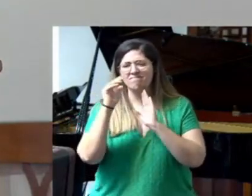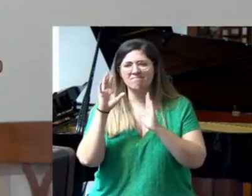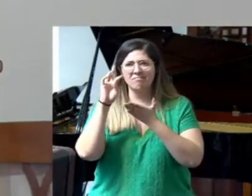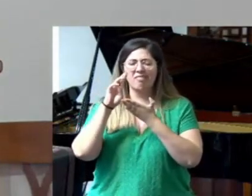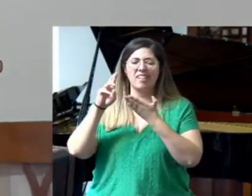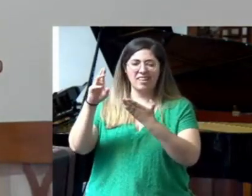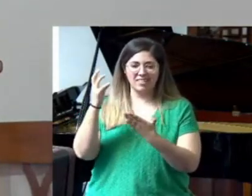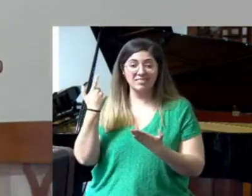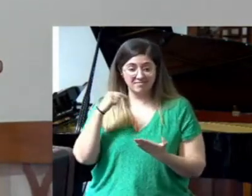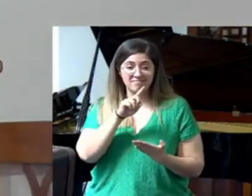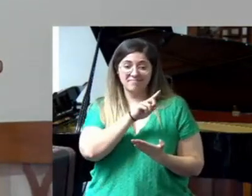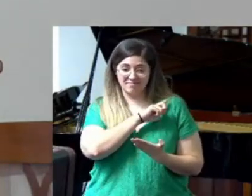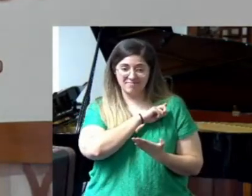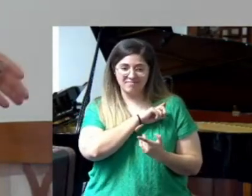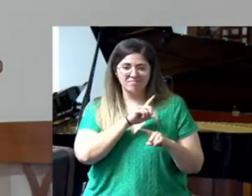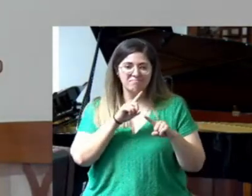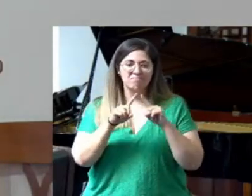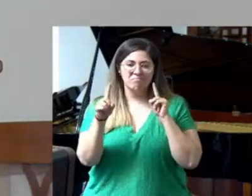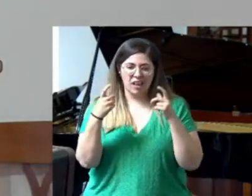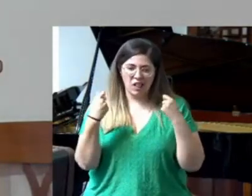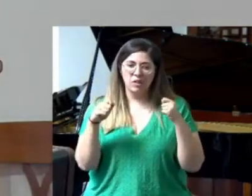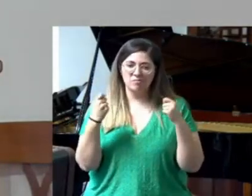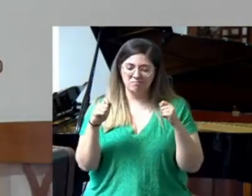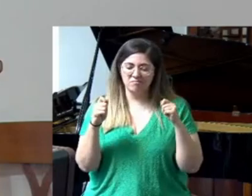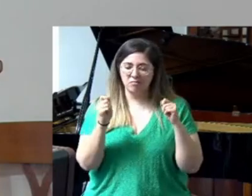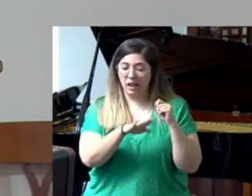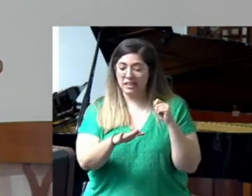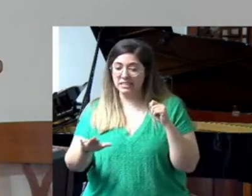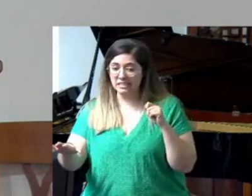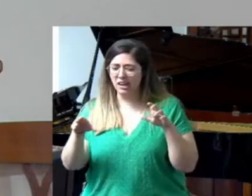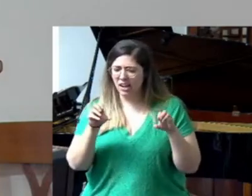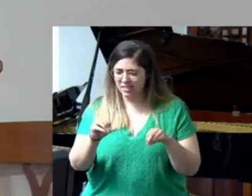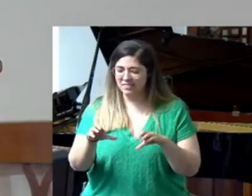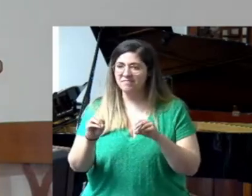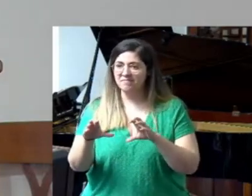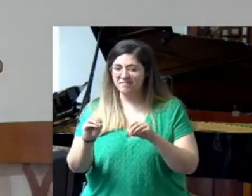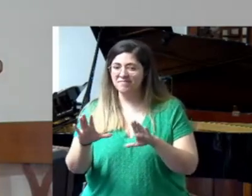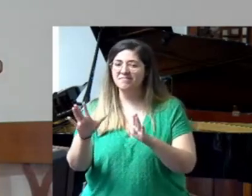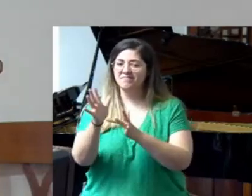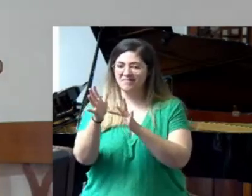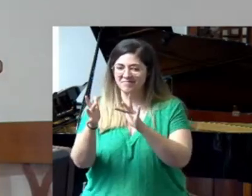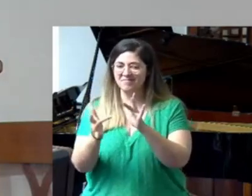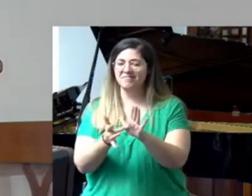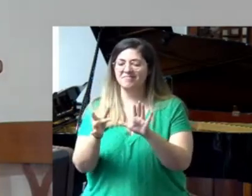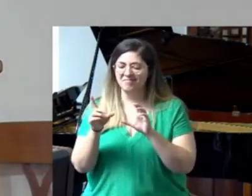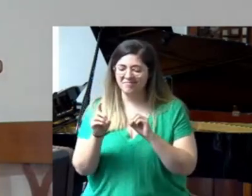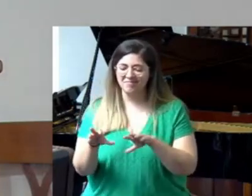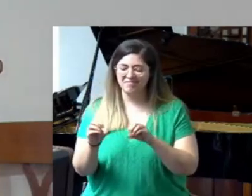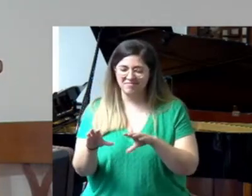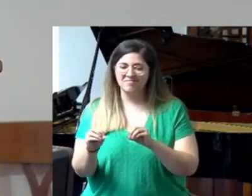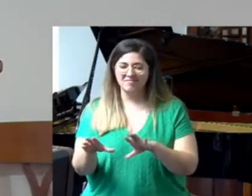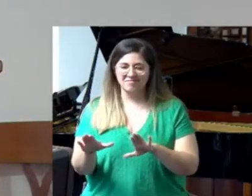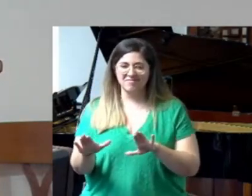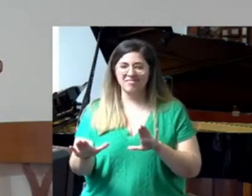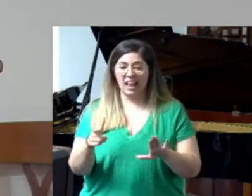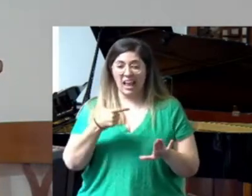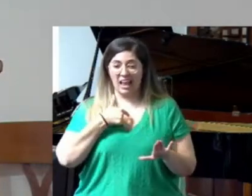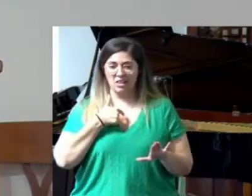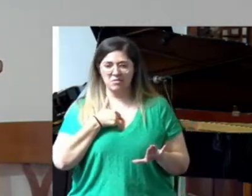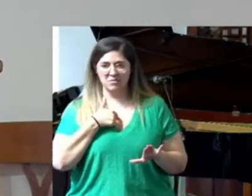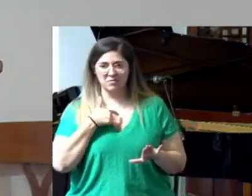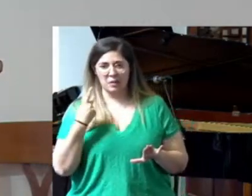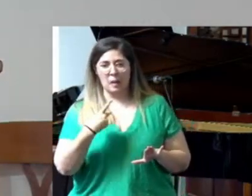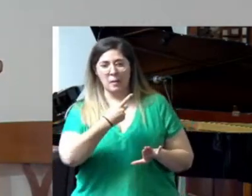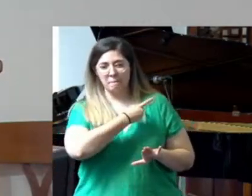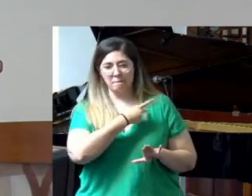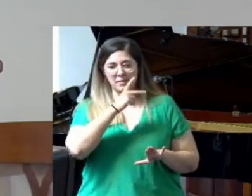é muitas vezes para nós. Especialmente para mim, fui convertido aos 26 anos de idade só. Uma tristeza de vez em quando em pensar: o que eu fiz da